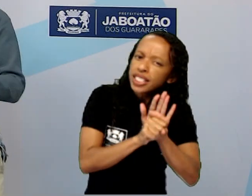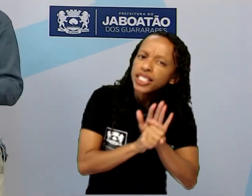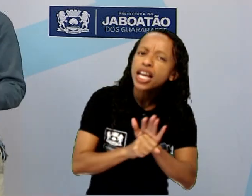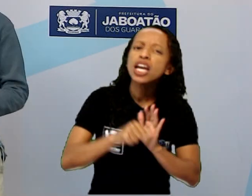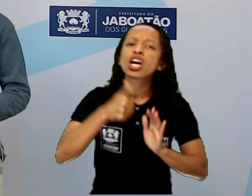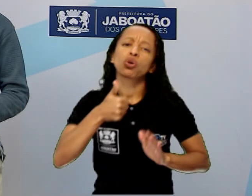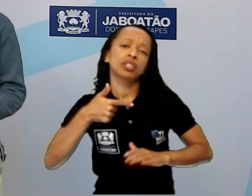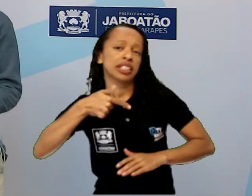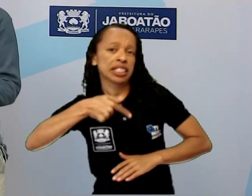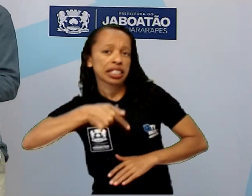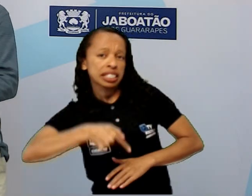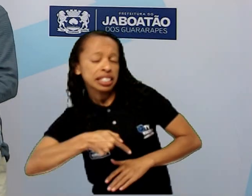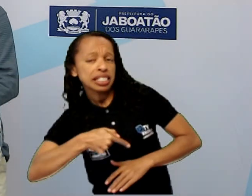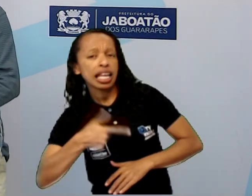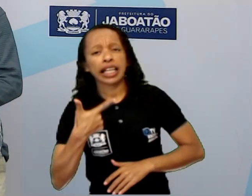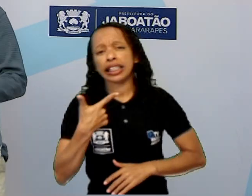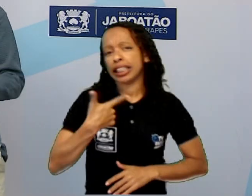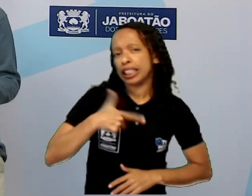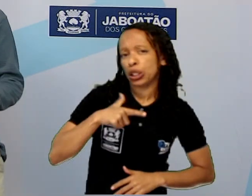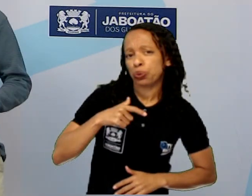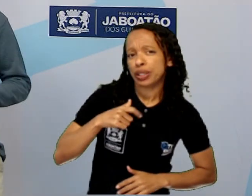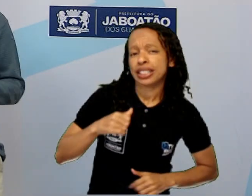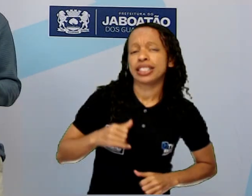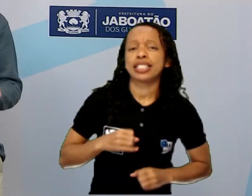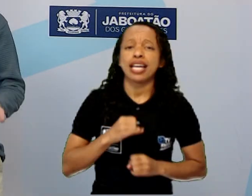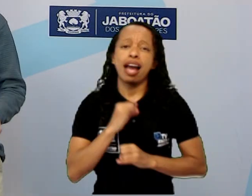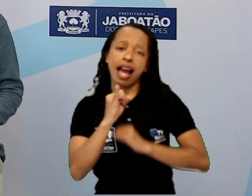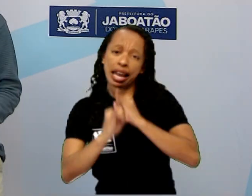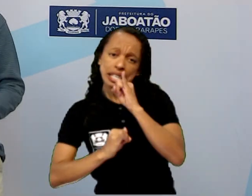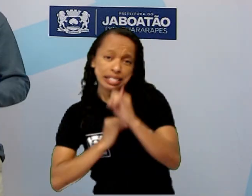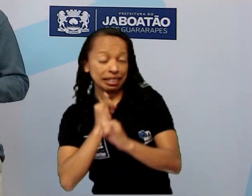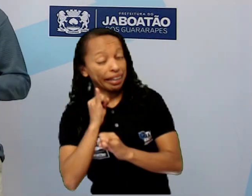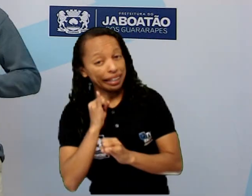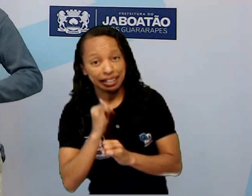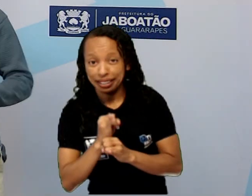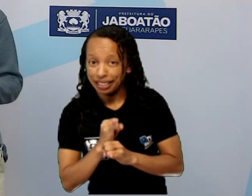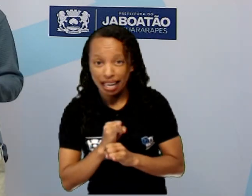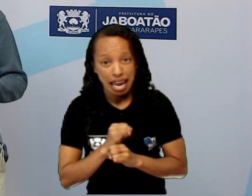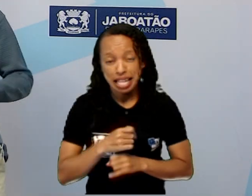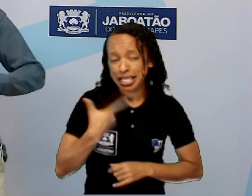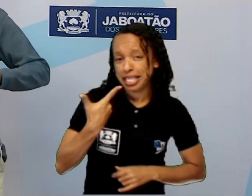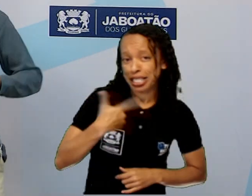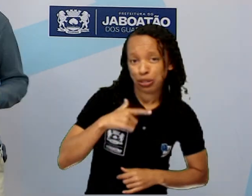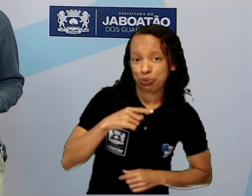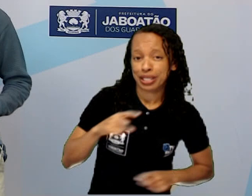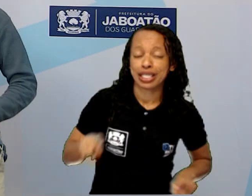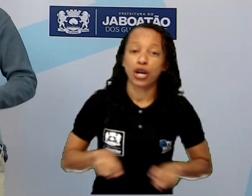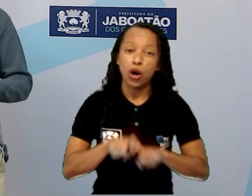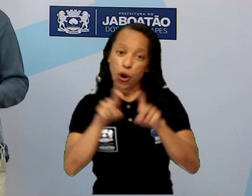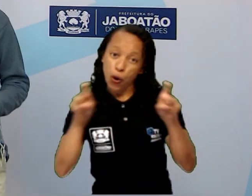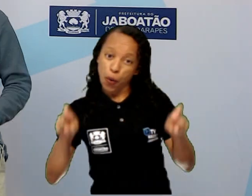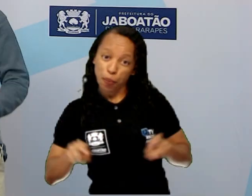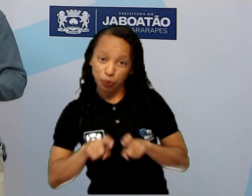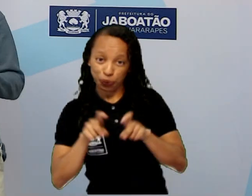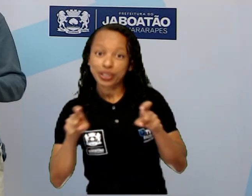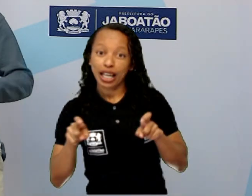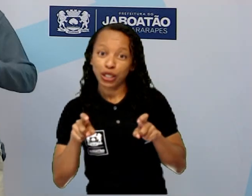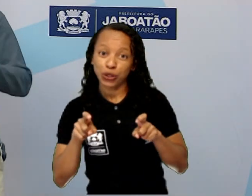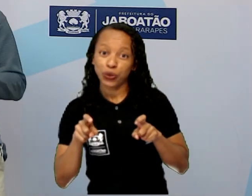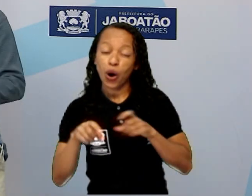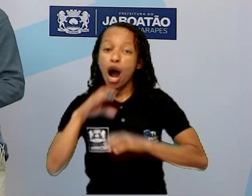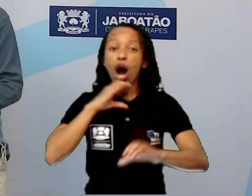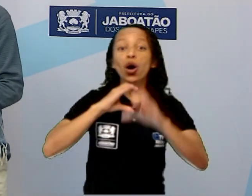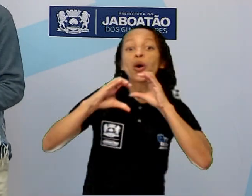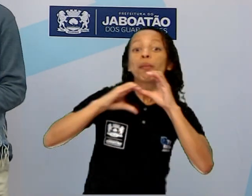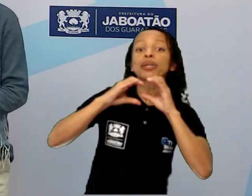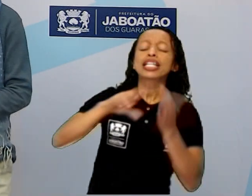existia computador, não existia internet, a forma de se comunicar era outra. Então isso influencia diretamente